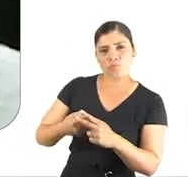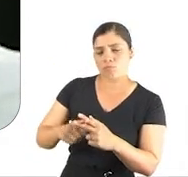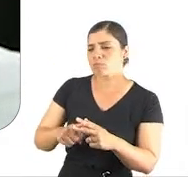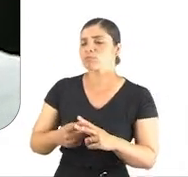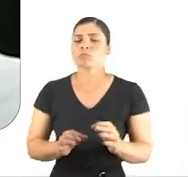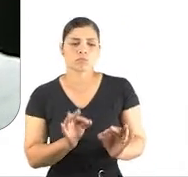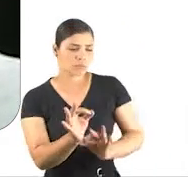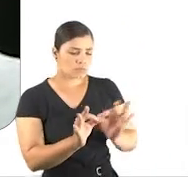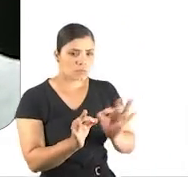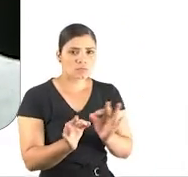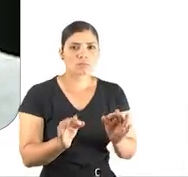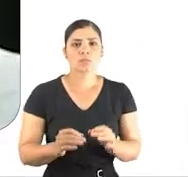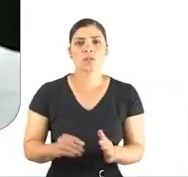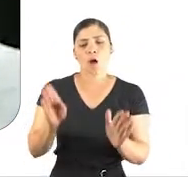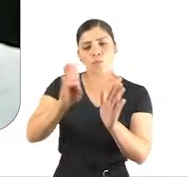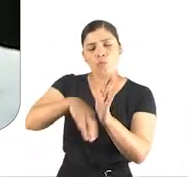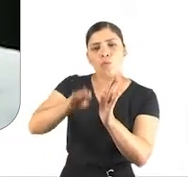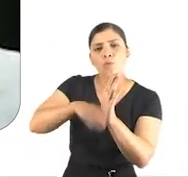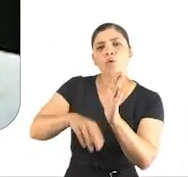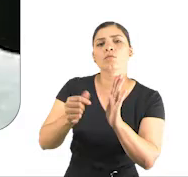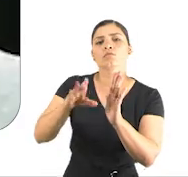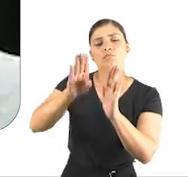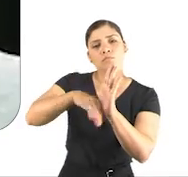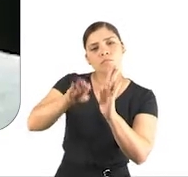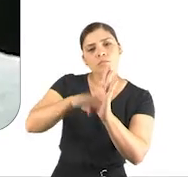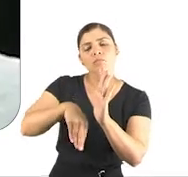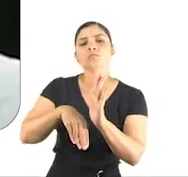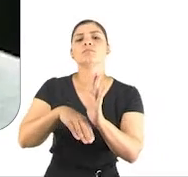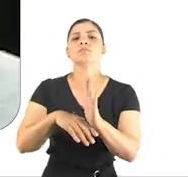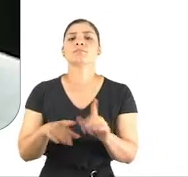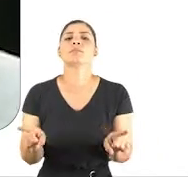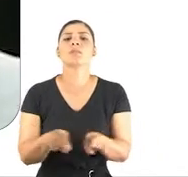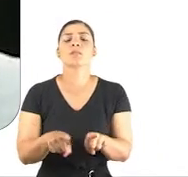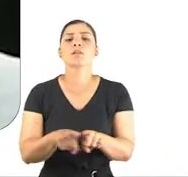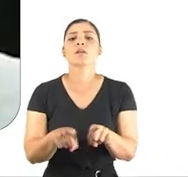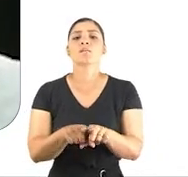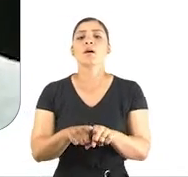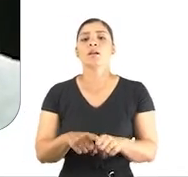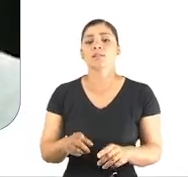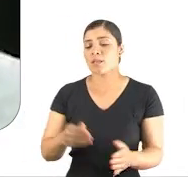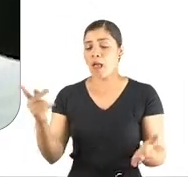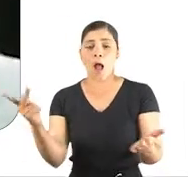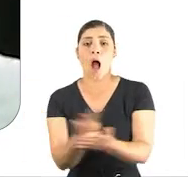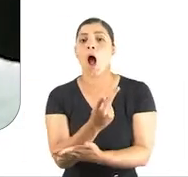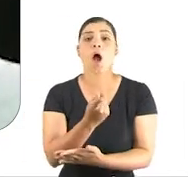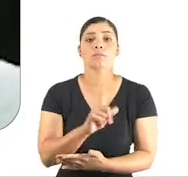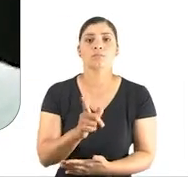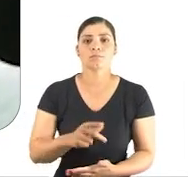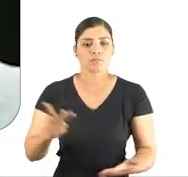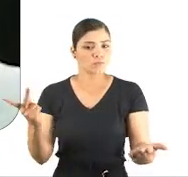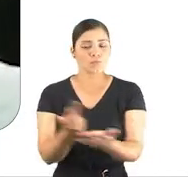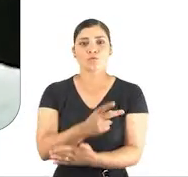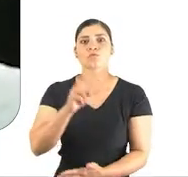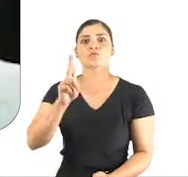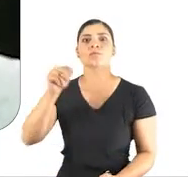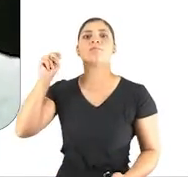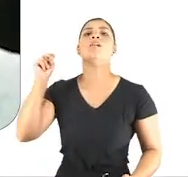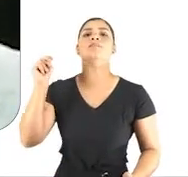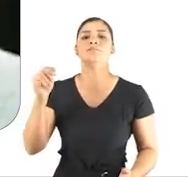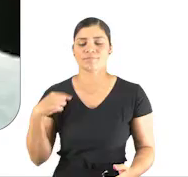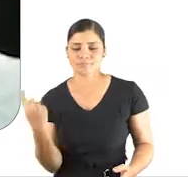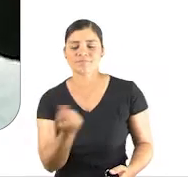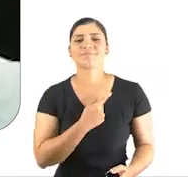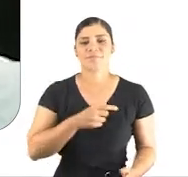um compliance num processo, um processo bem parametrizado, ele não erra, então a gente consegue ter essa assertividade,